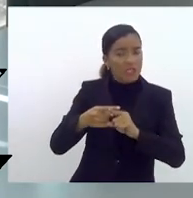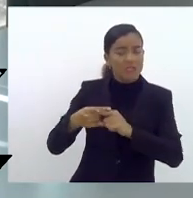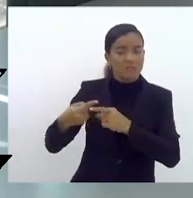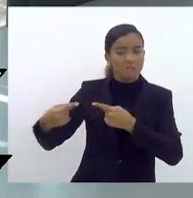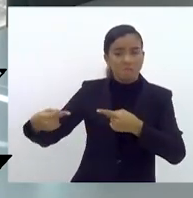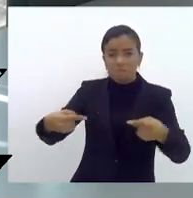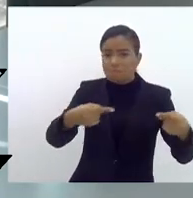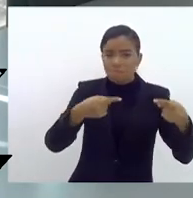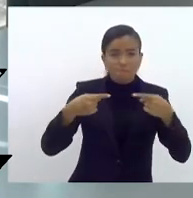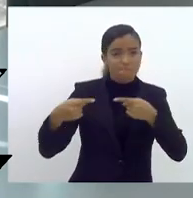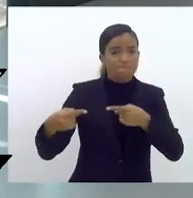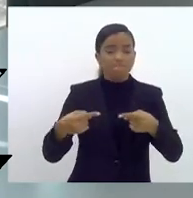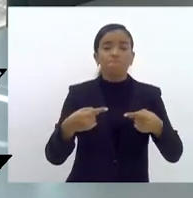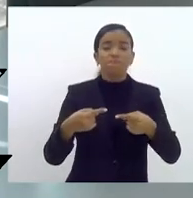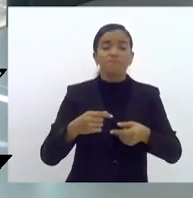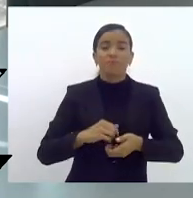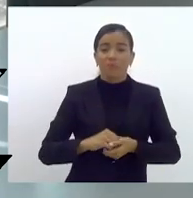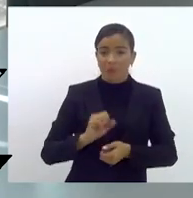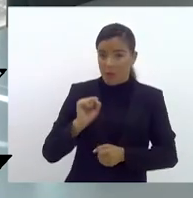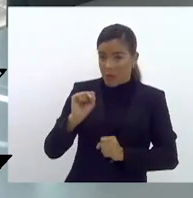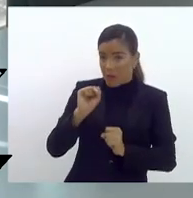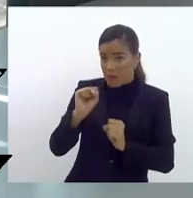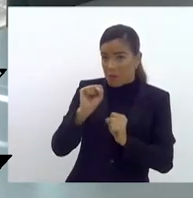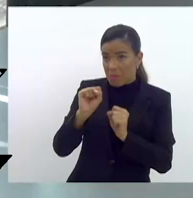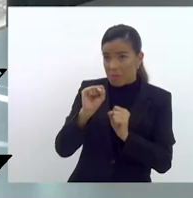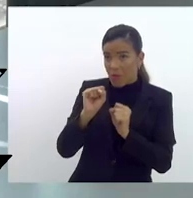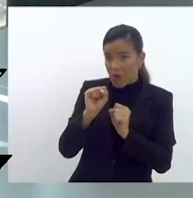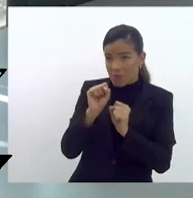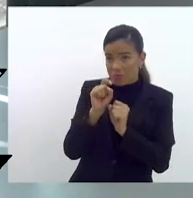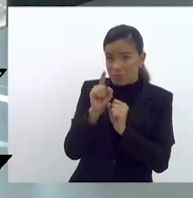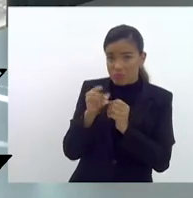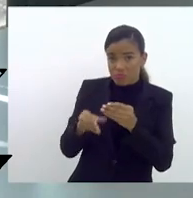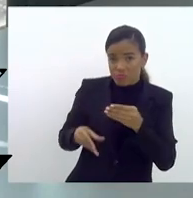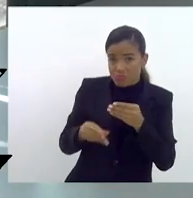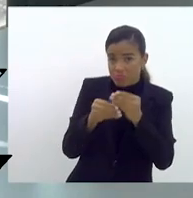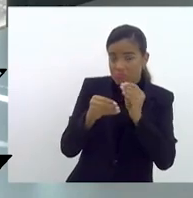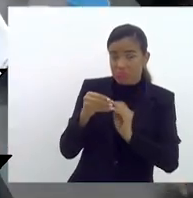pediu o visto encerrou mas foi